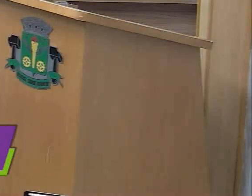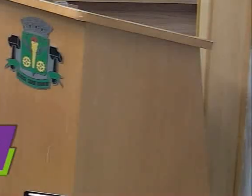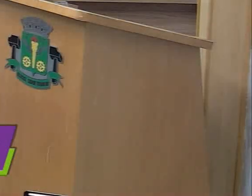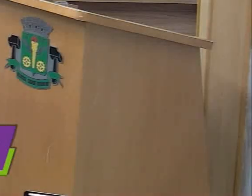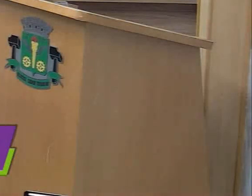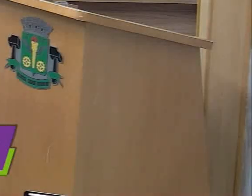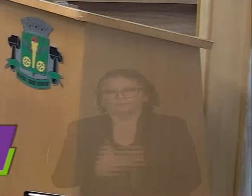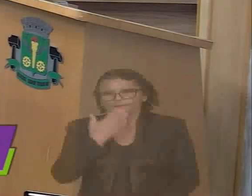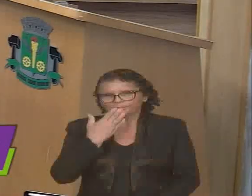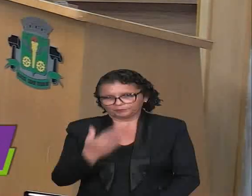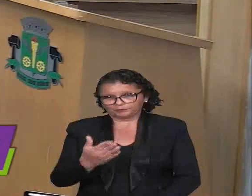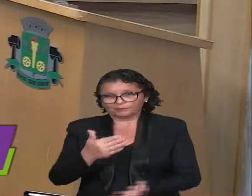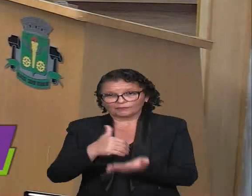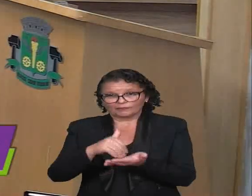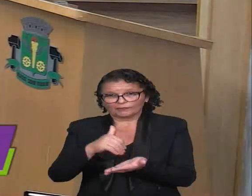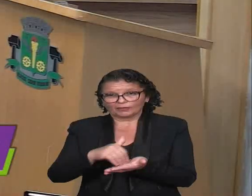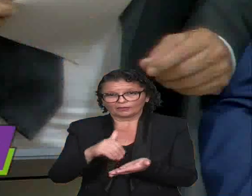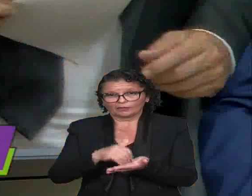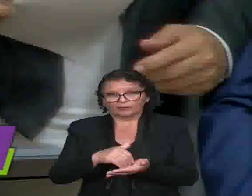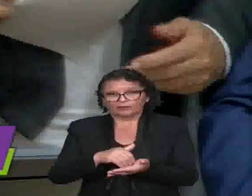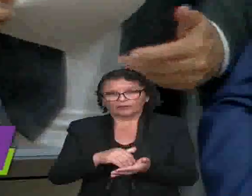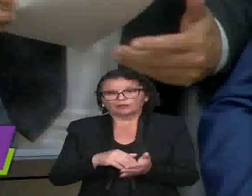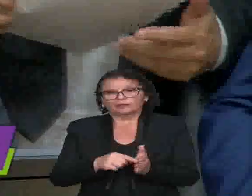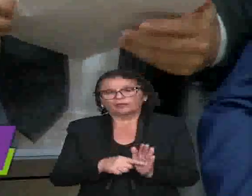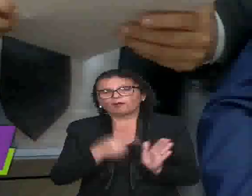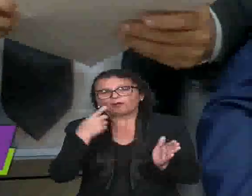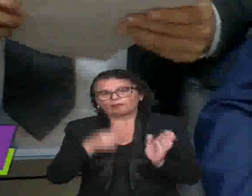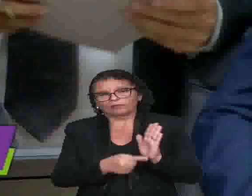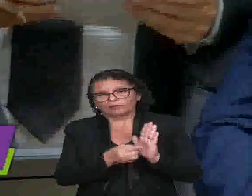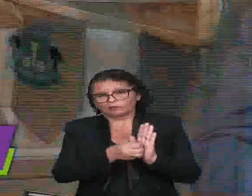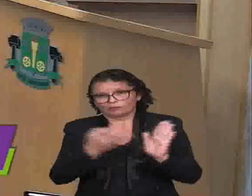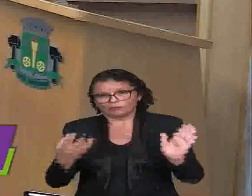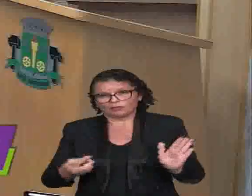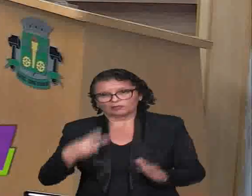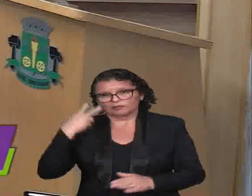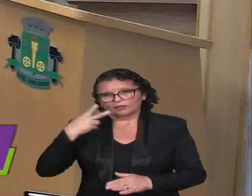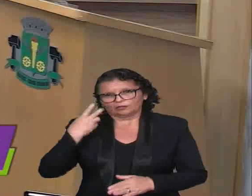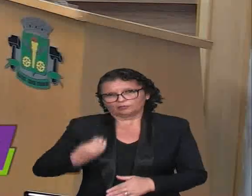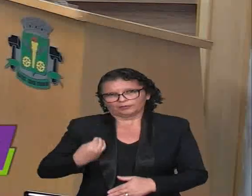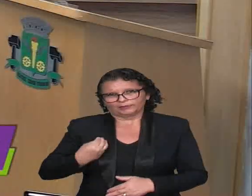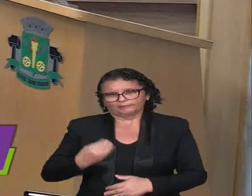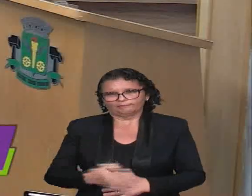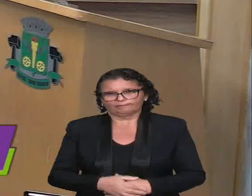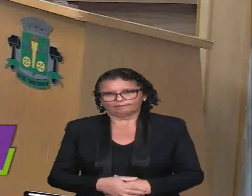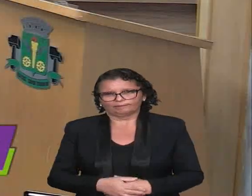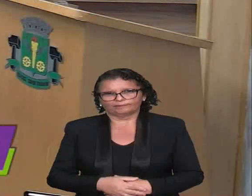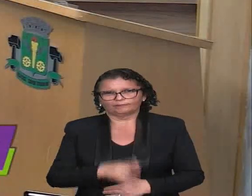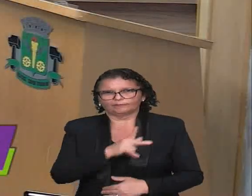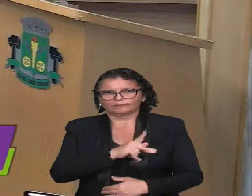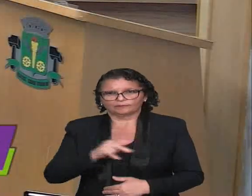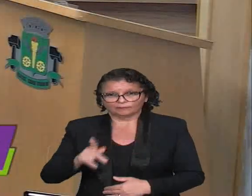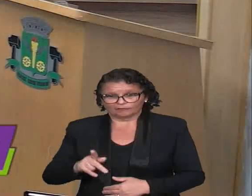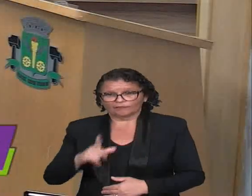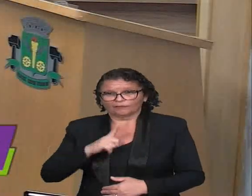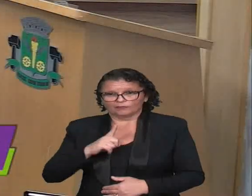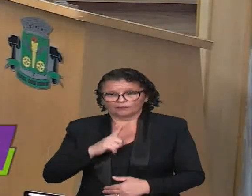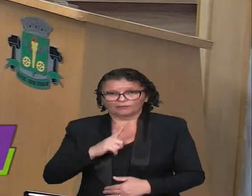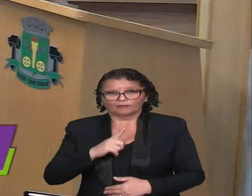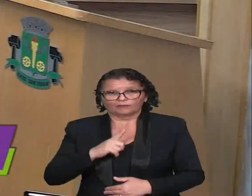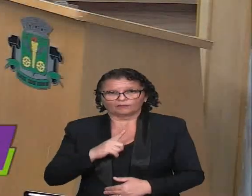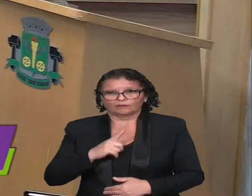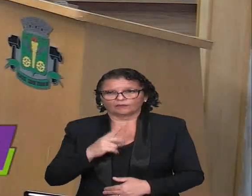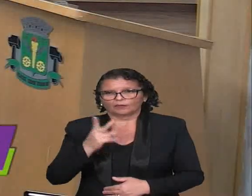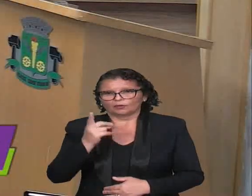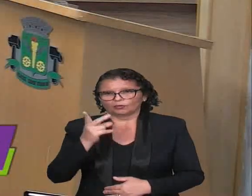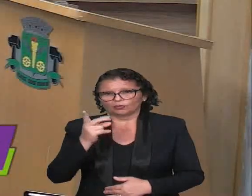Solicito a senhora secretária que verifique o número de vereadores presentees senhor presidente encontram-se presentes